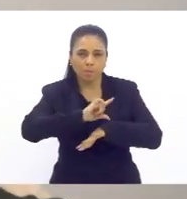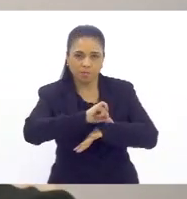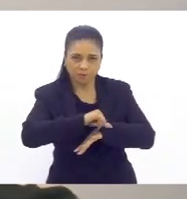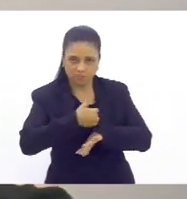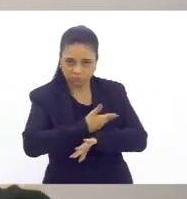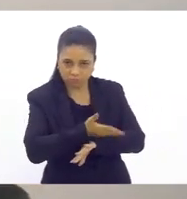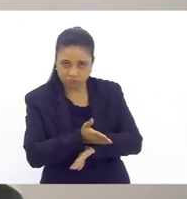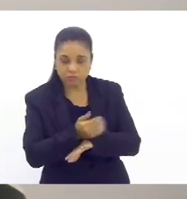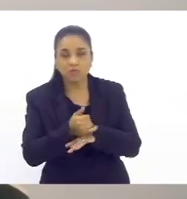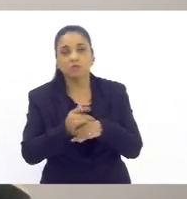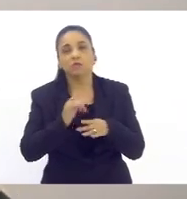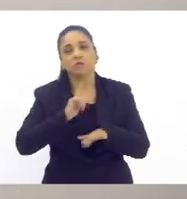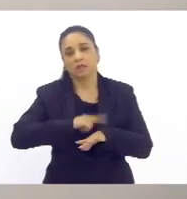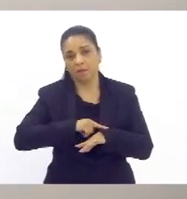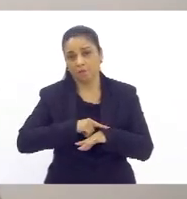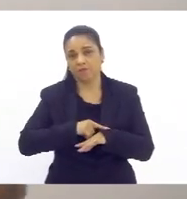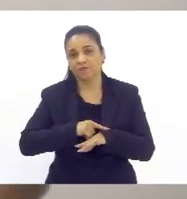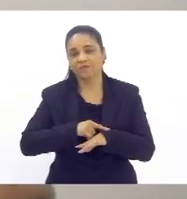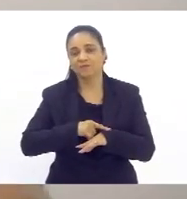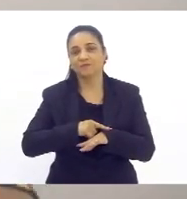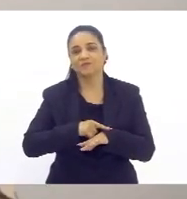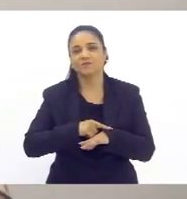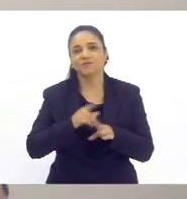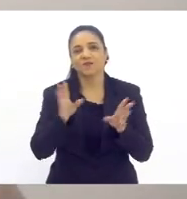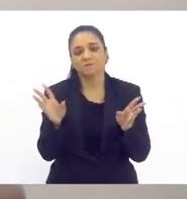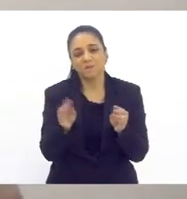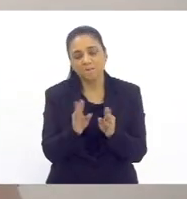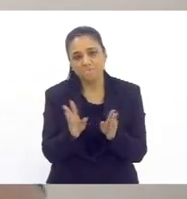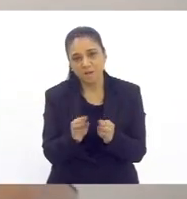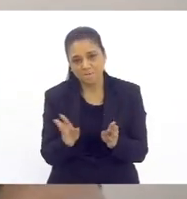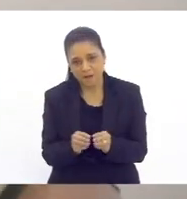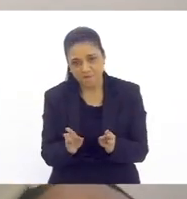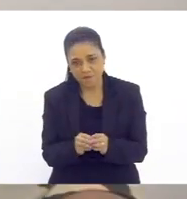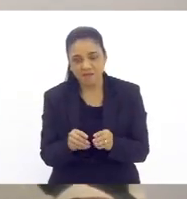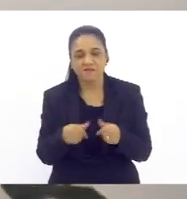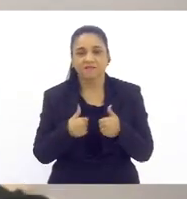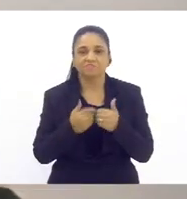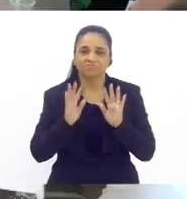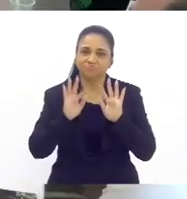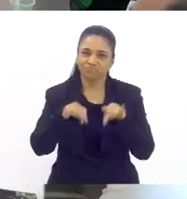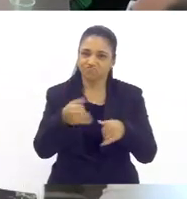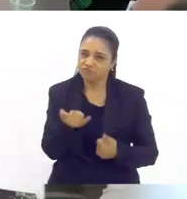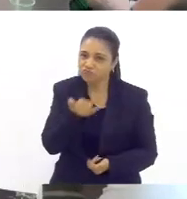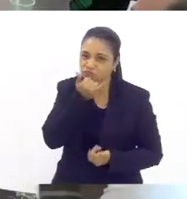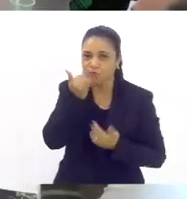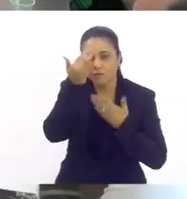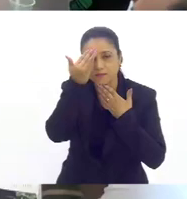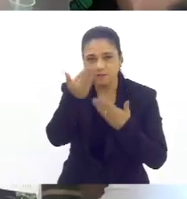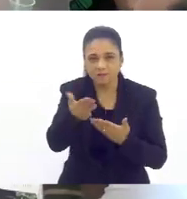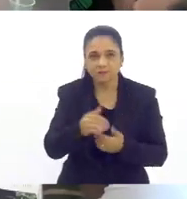o tempo mas acaba malongando Eu queria ser mais breve obrigada